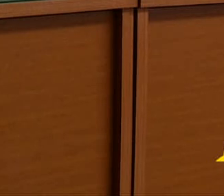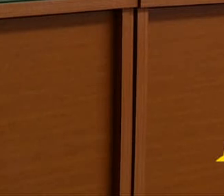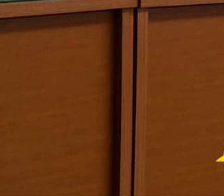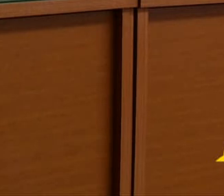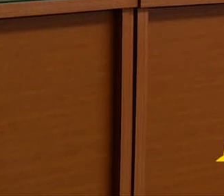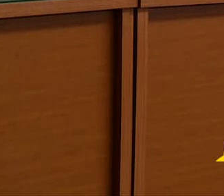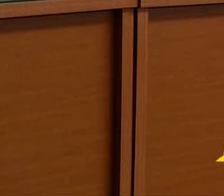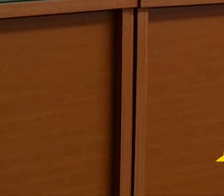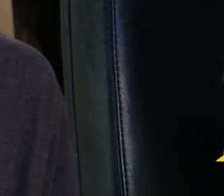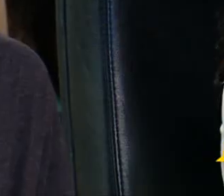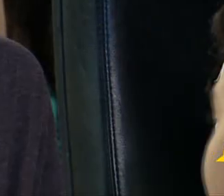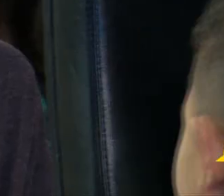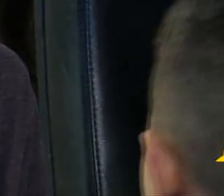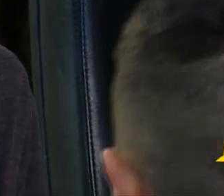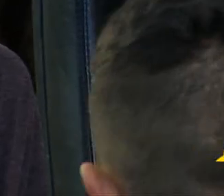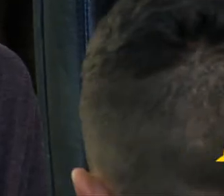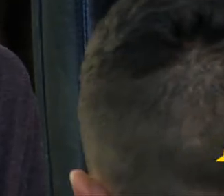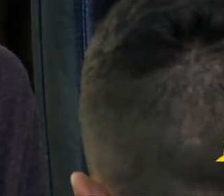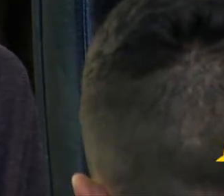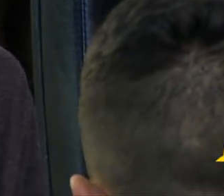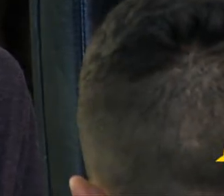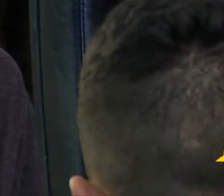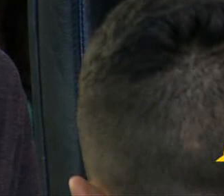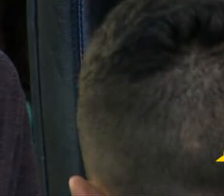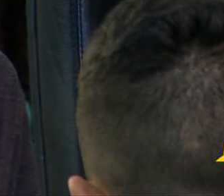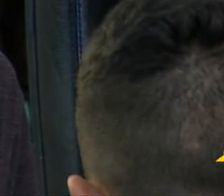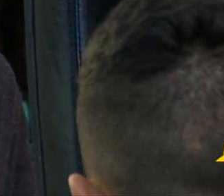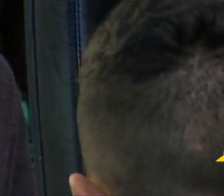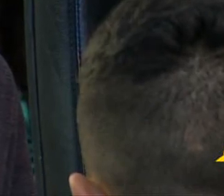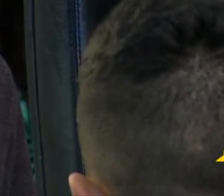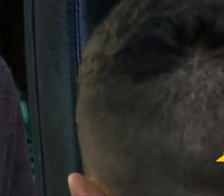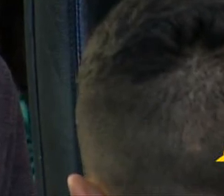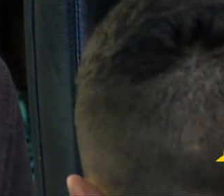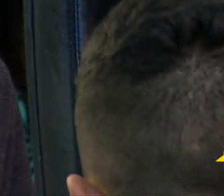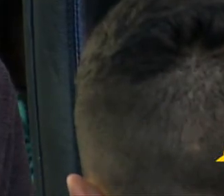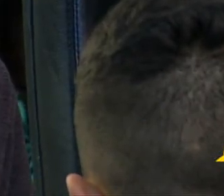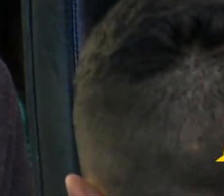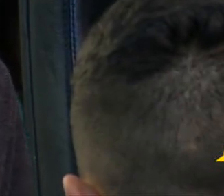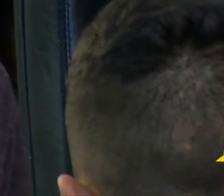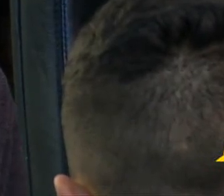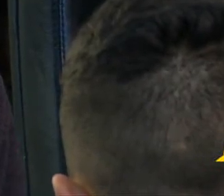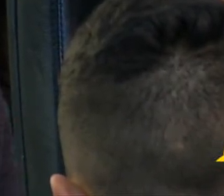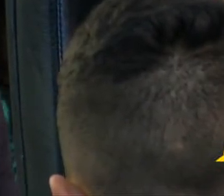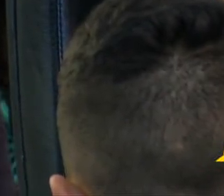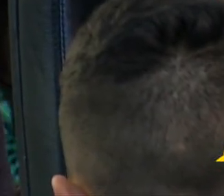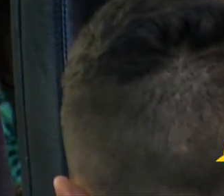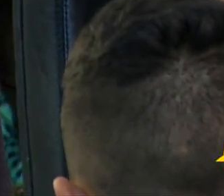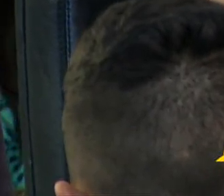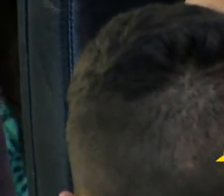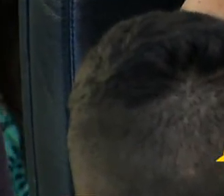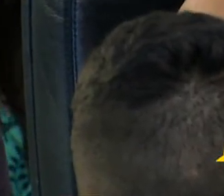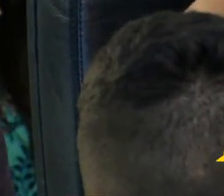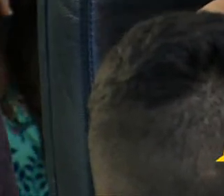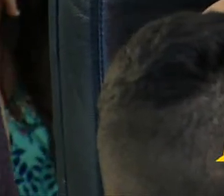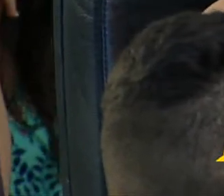Oi, tá. É só para agradecer ao meu padrinho, Péricles, que eu esqueci de citar ele